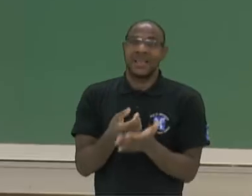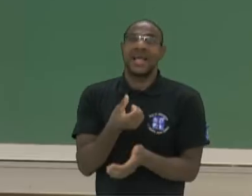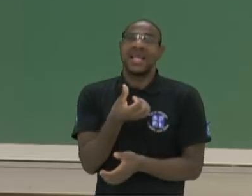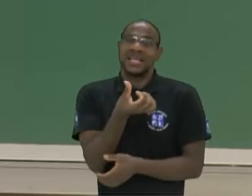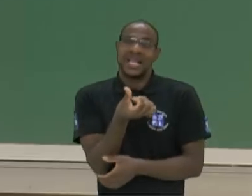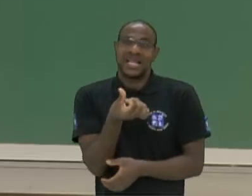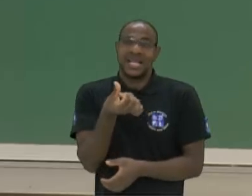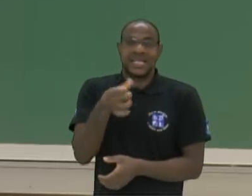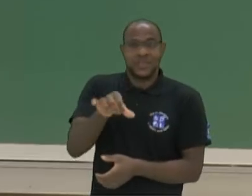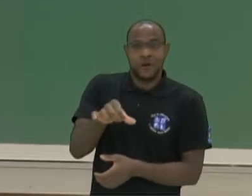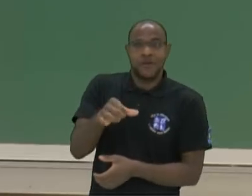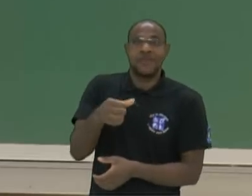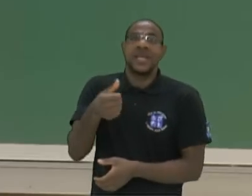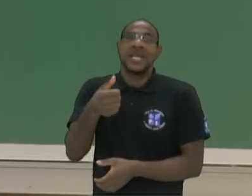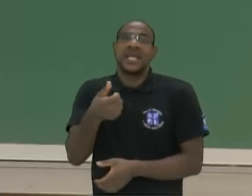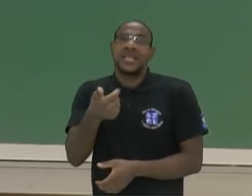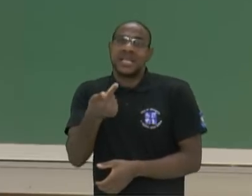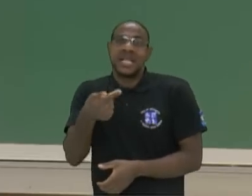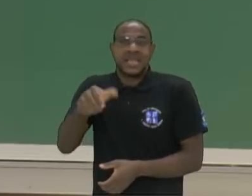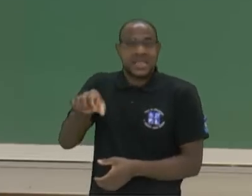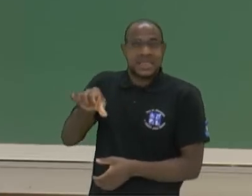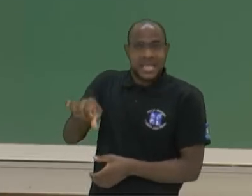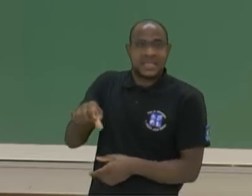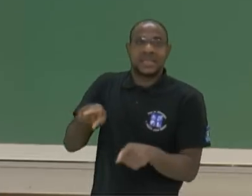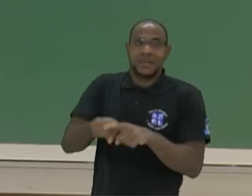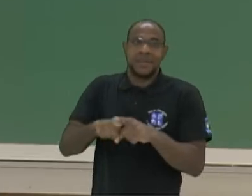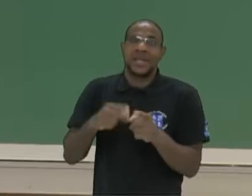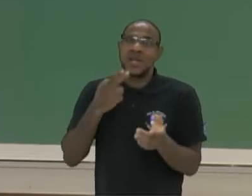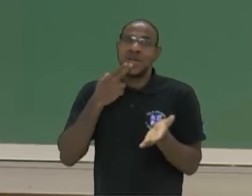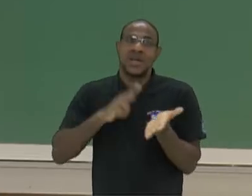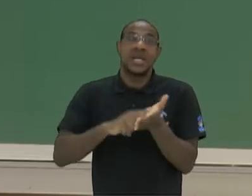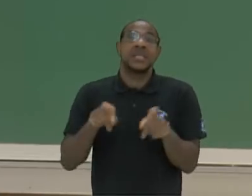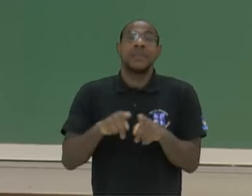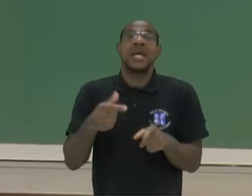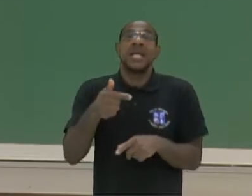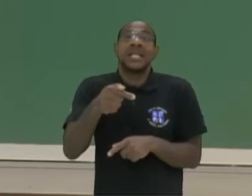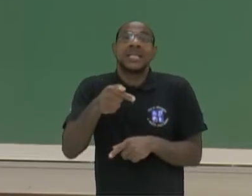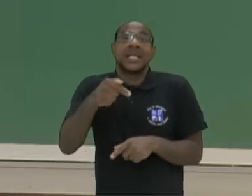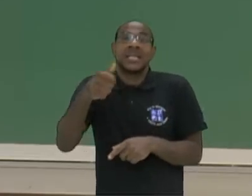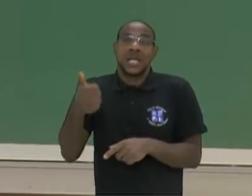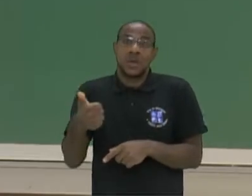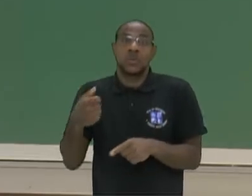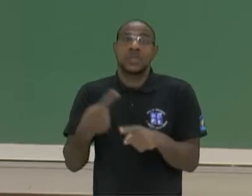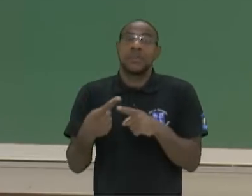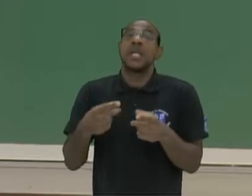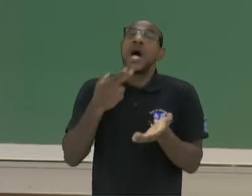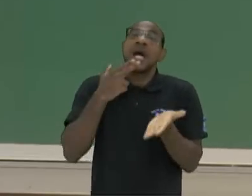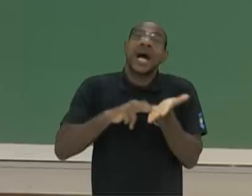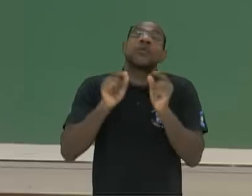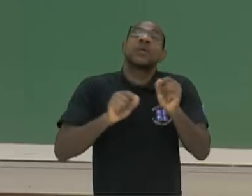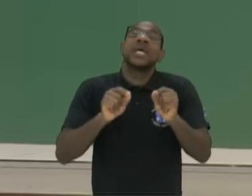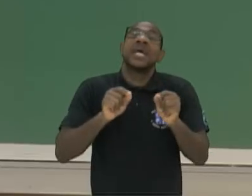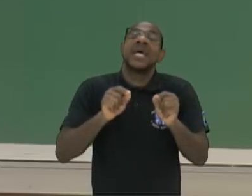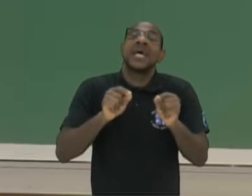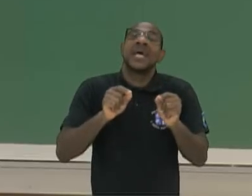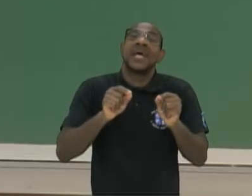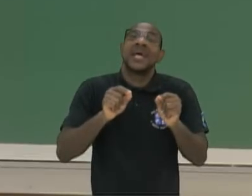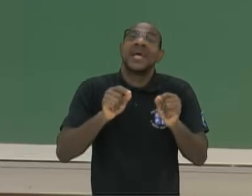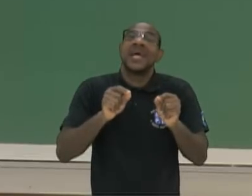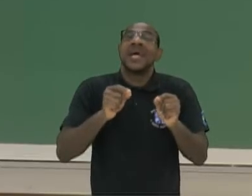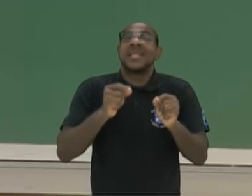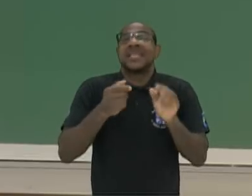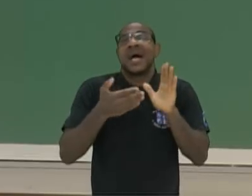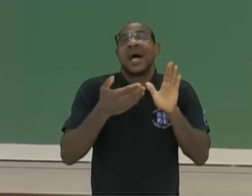70, quanto a carta de reivindicação que a gente estudou na aula 71, são cartas argumentativas em que o autor defende